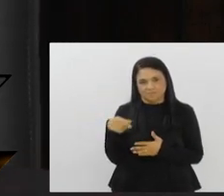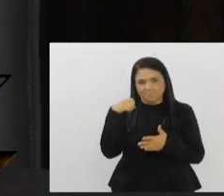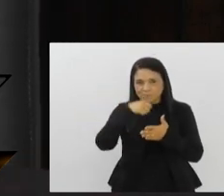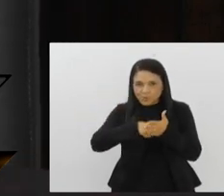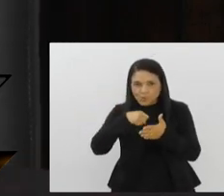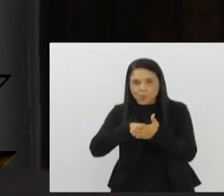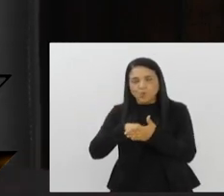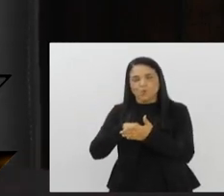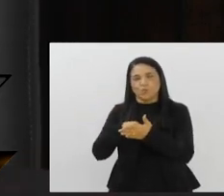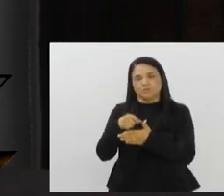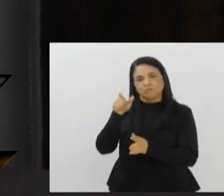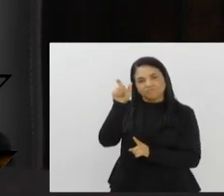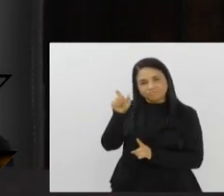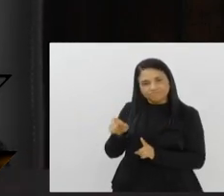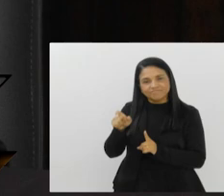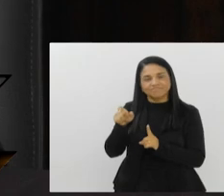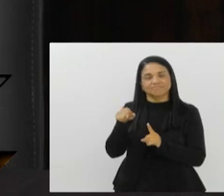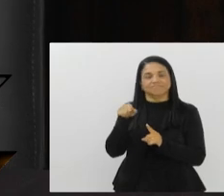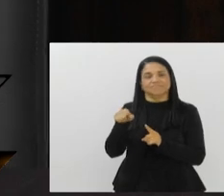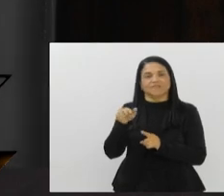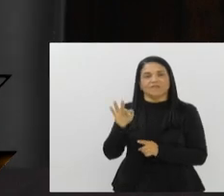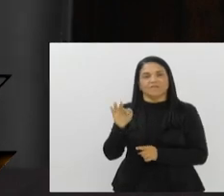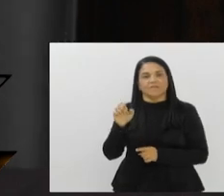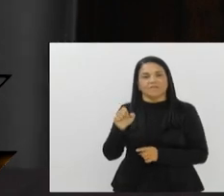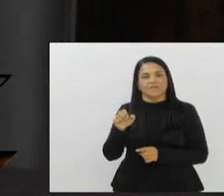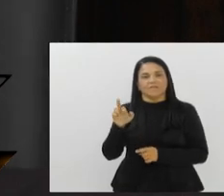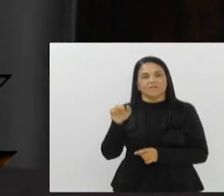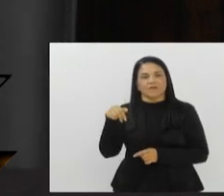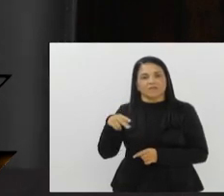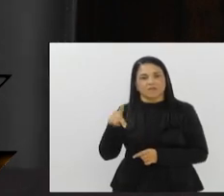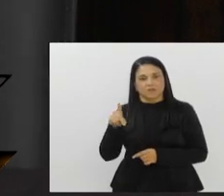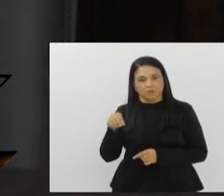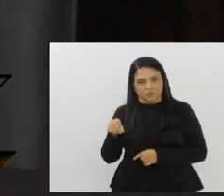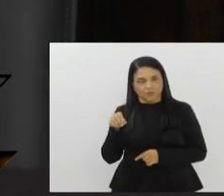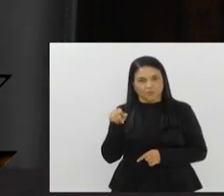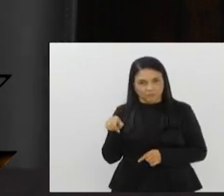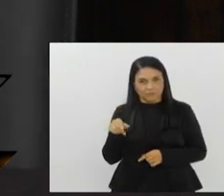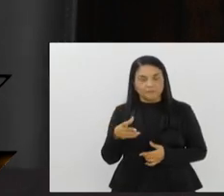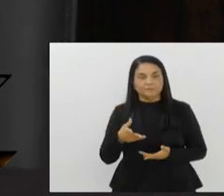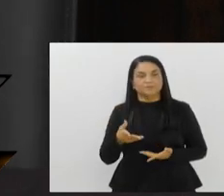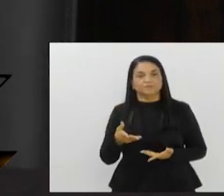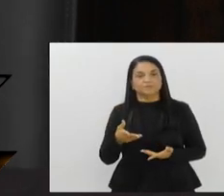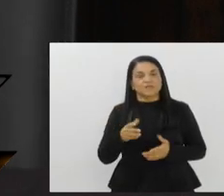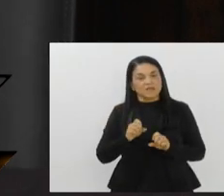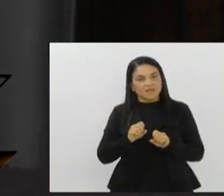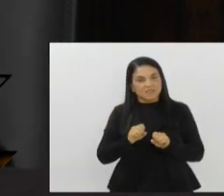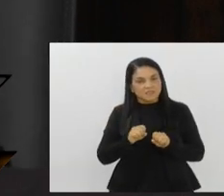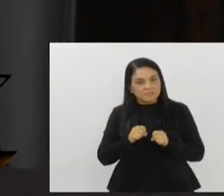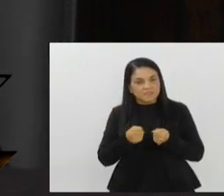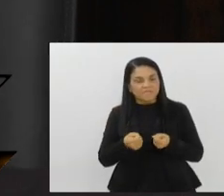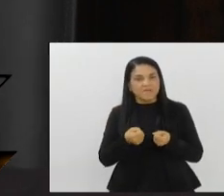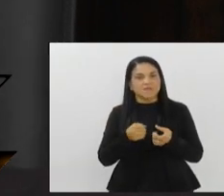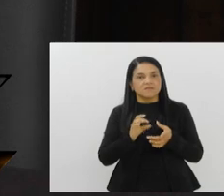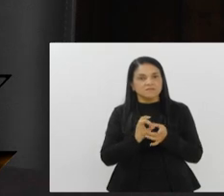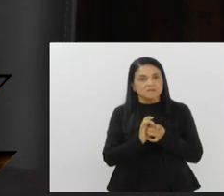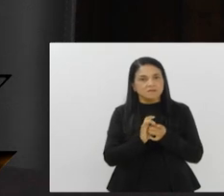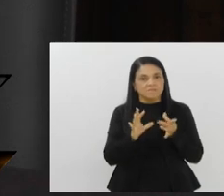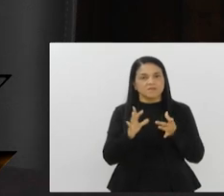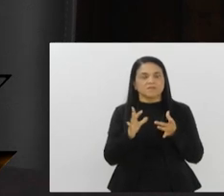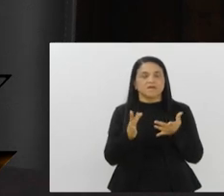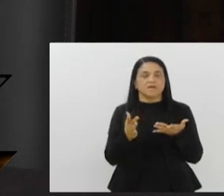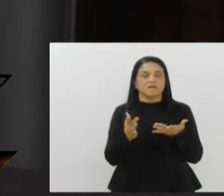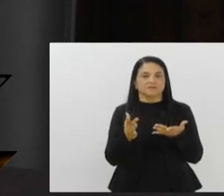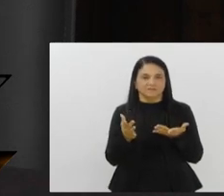tudo que ideologicamente professa Fernando a defesa das liberdades e neste mês né